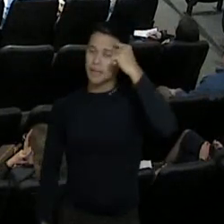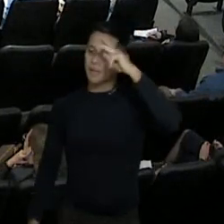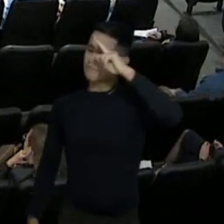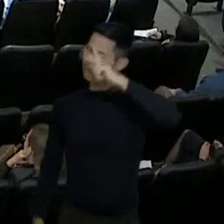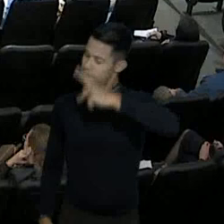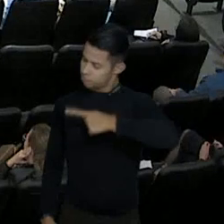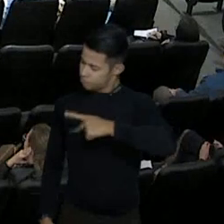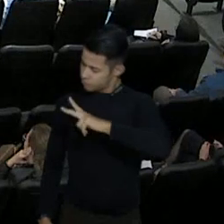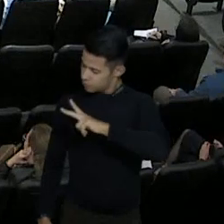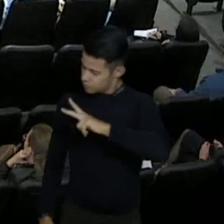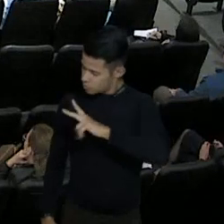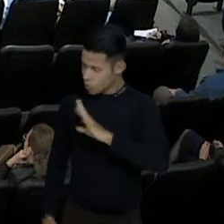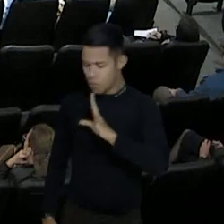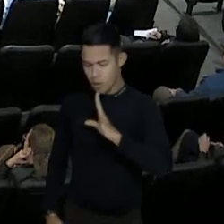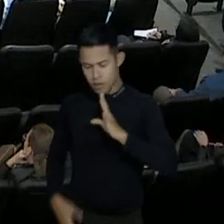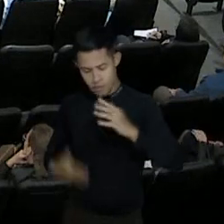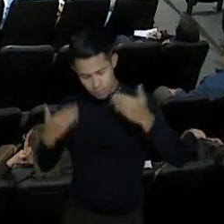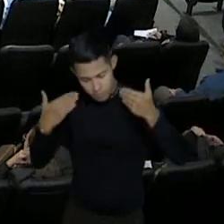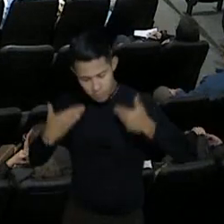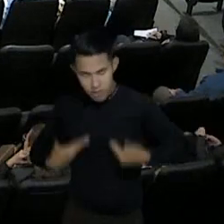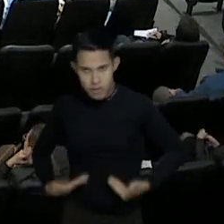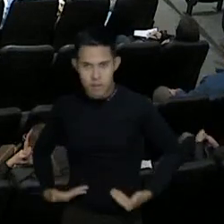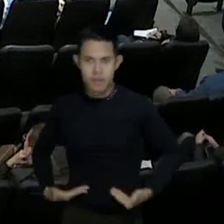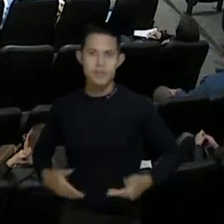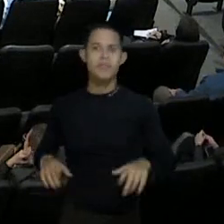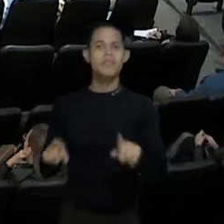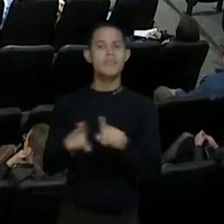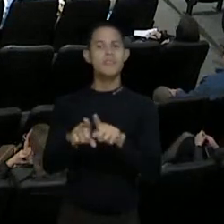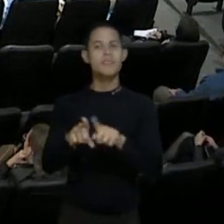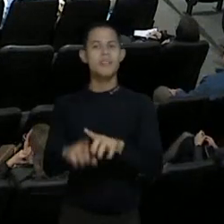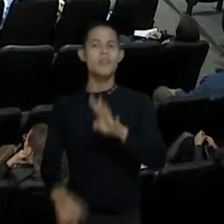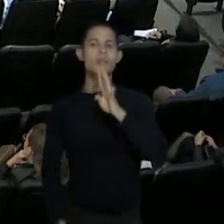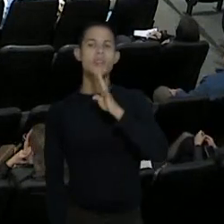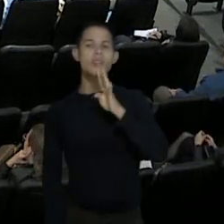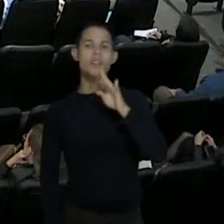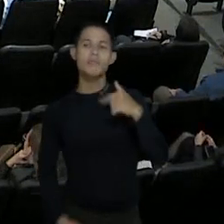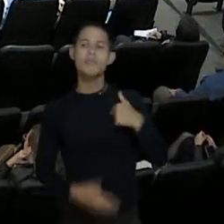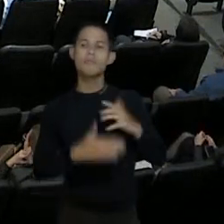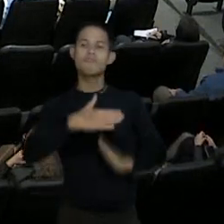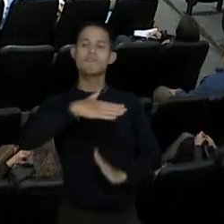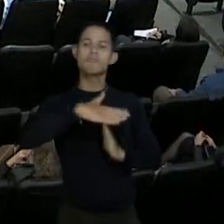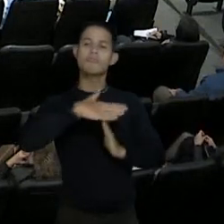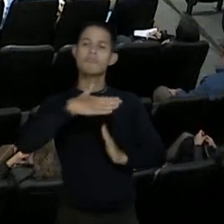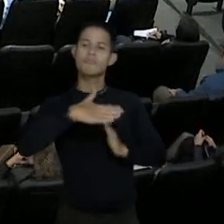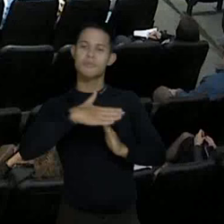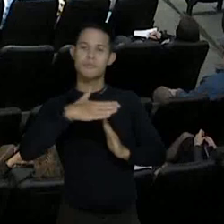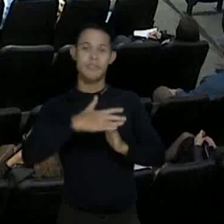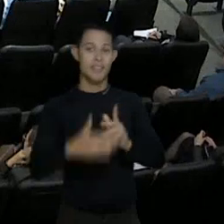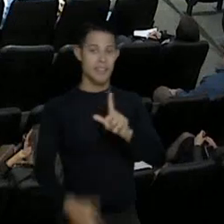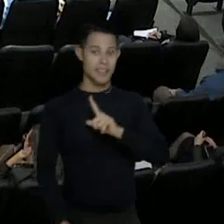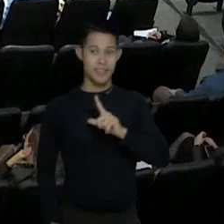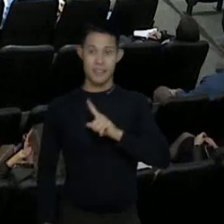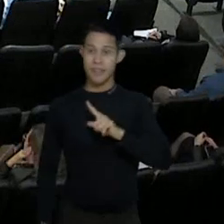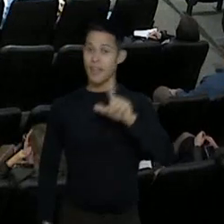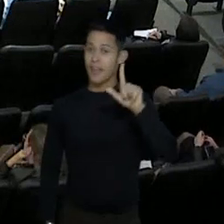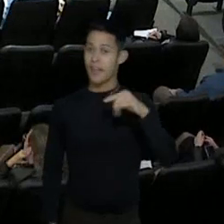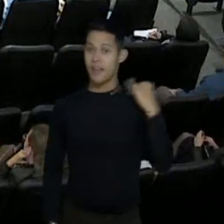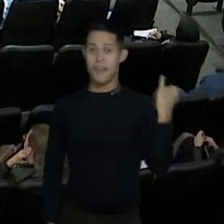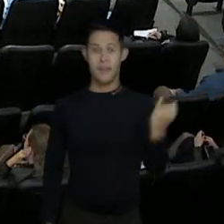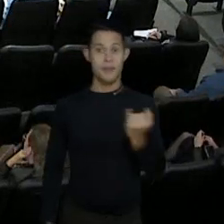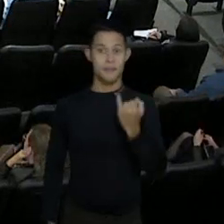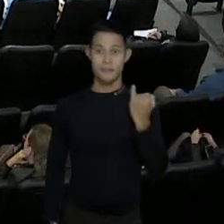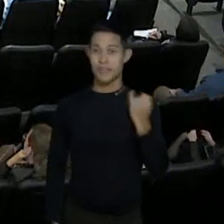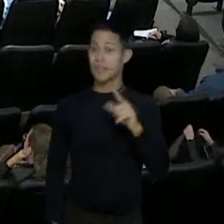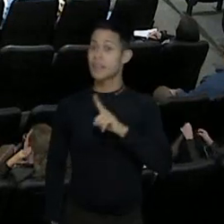conhecendo seus os suas também as suas limitações que é muito importante porque tem limitações